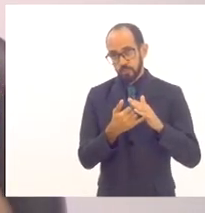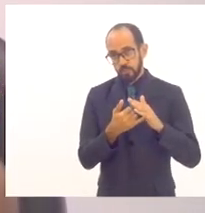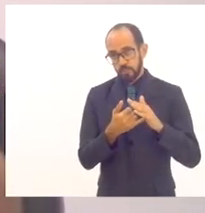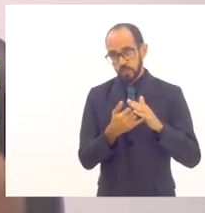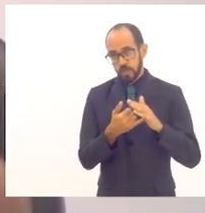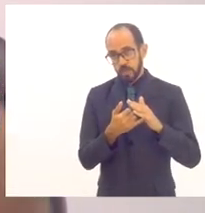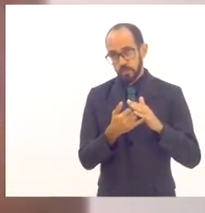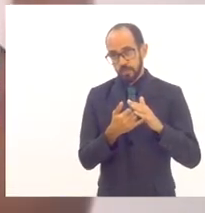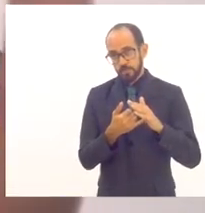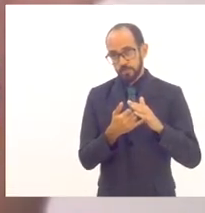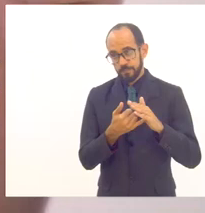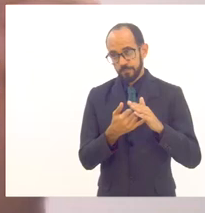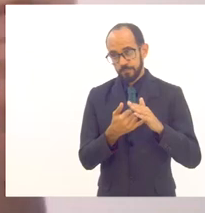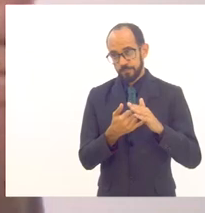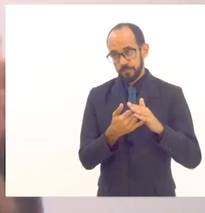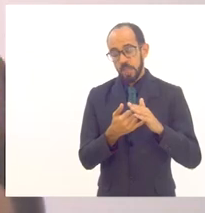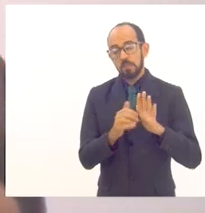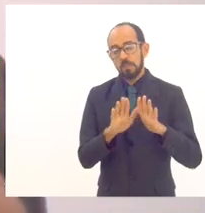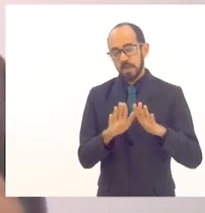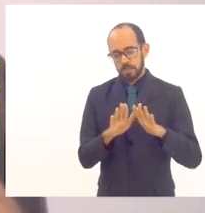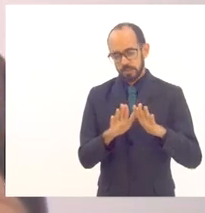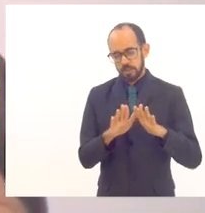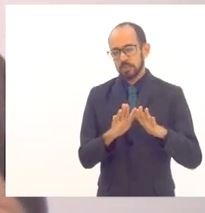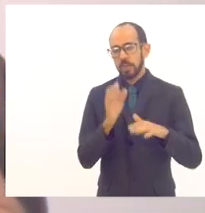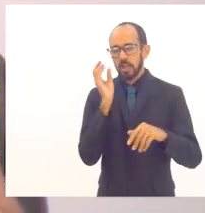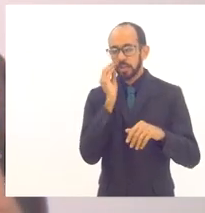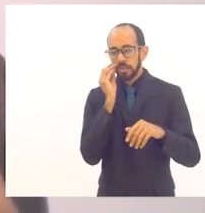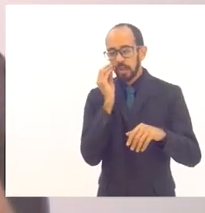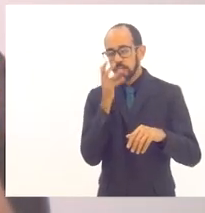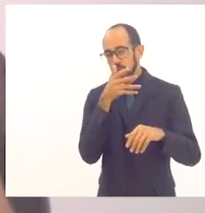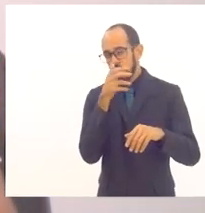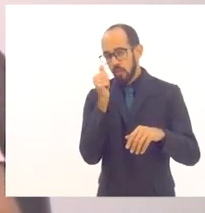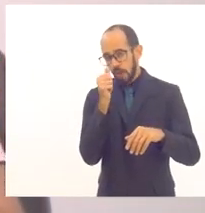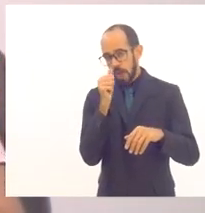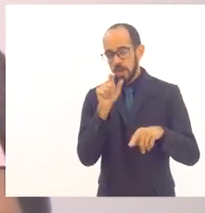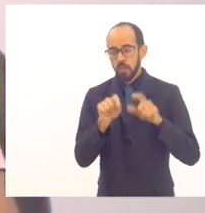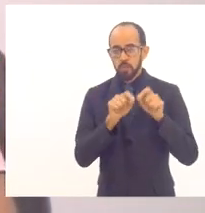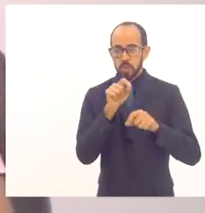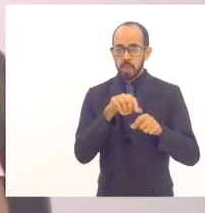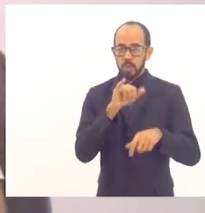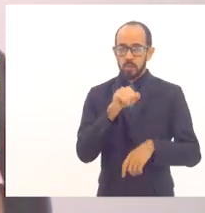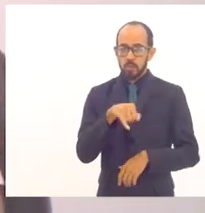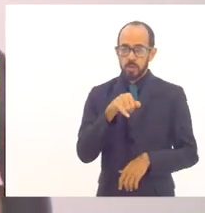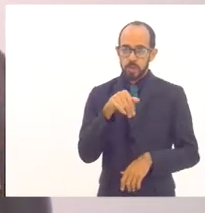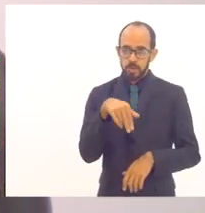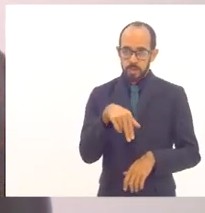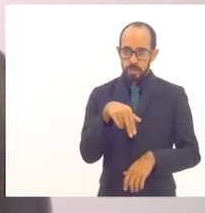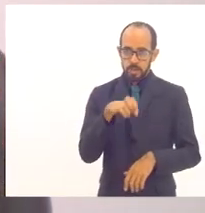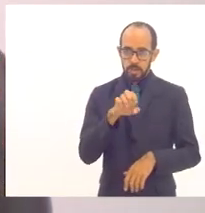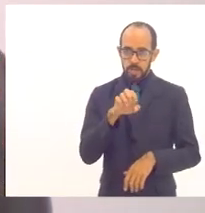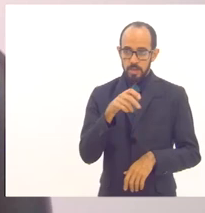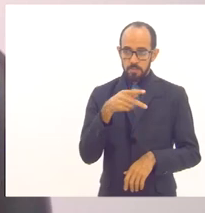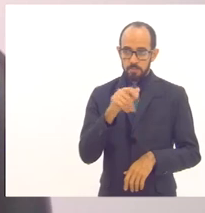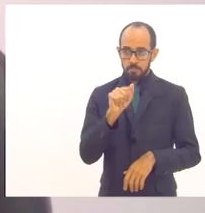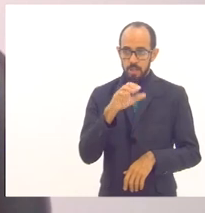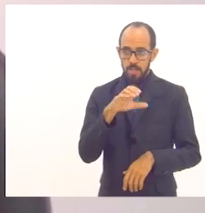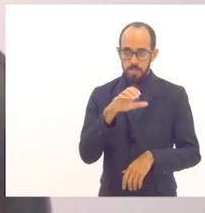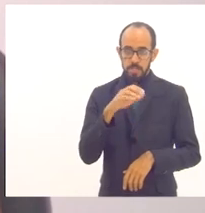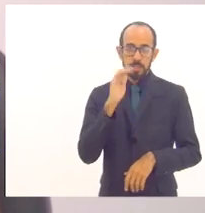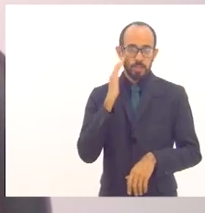voltando aqui, fazendo um parêntese, o INEPAC entende a salvaguarda da